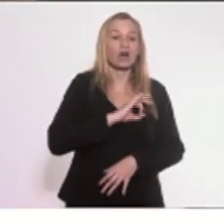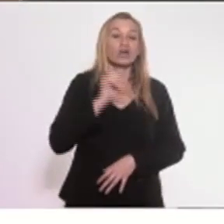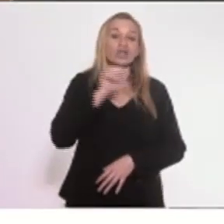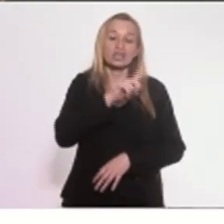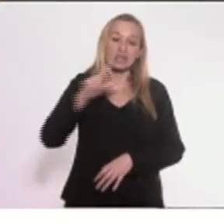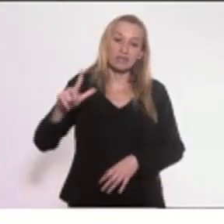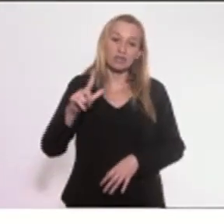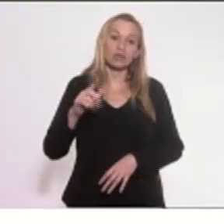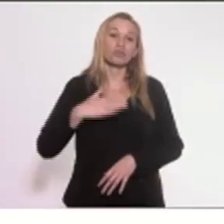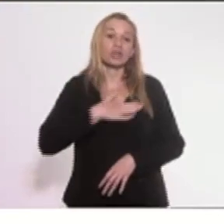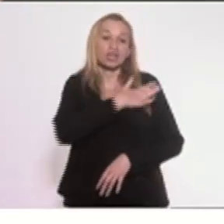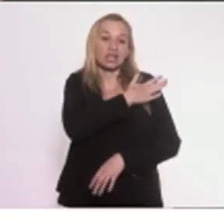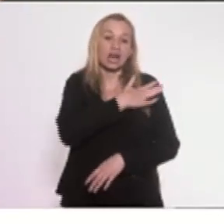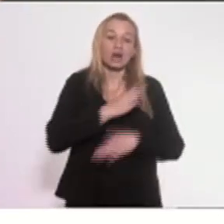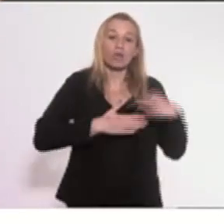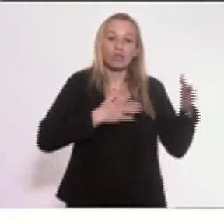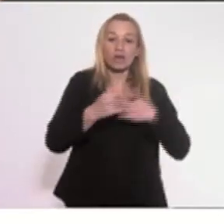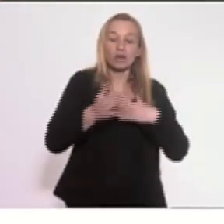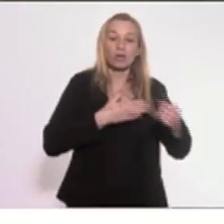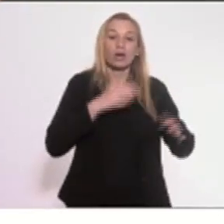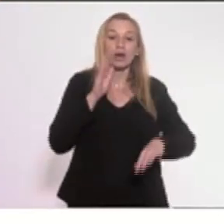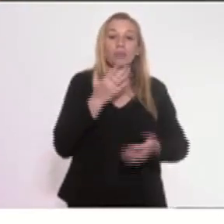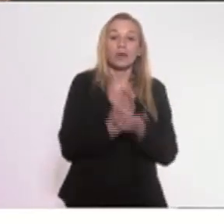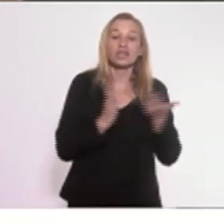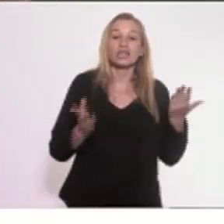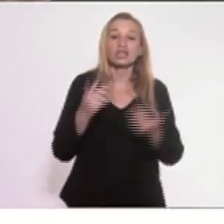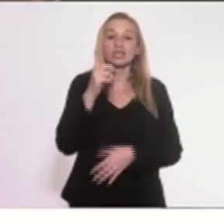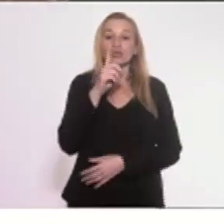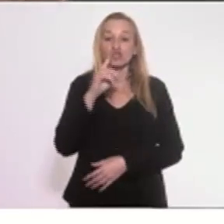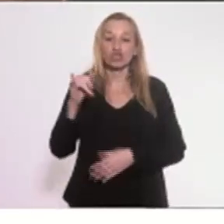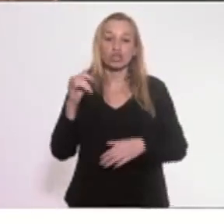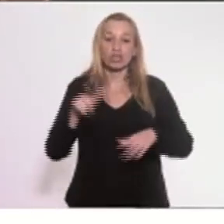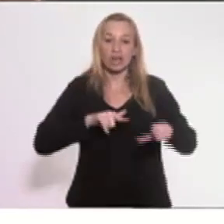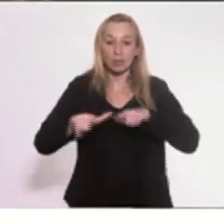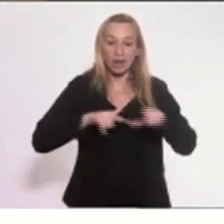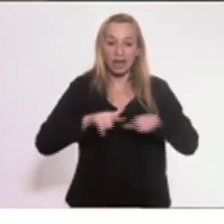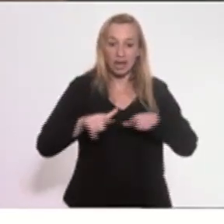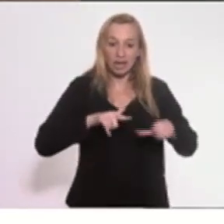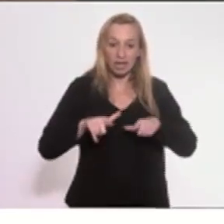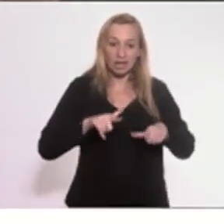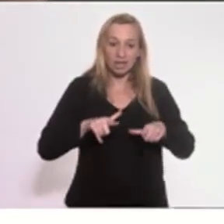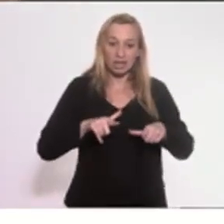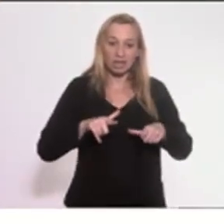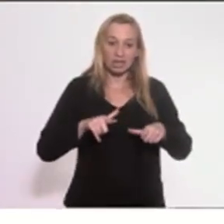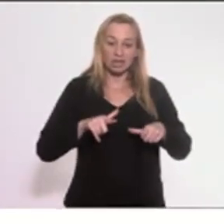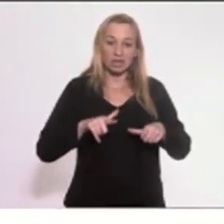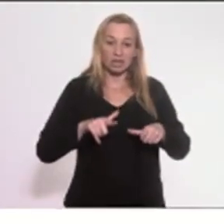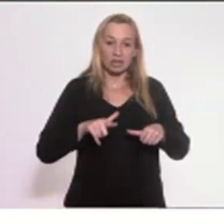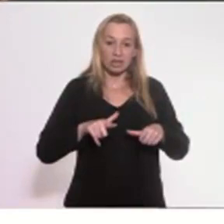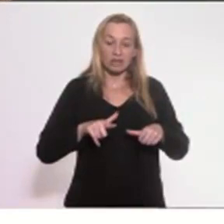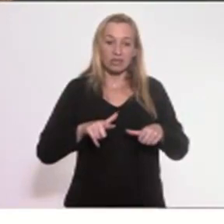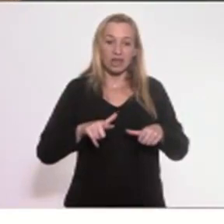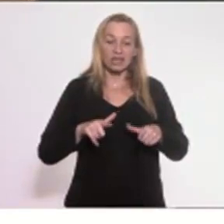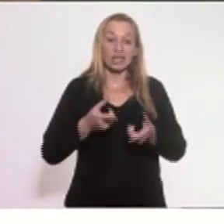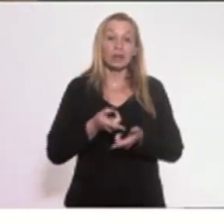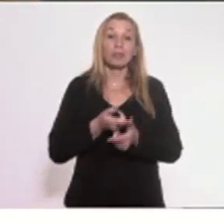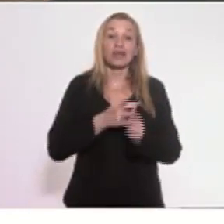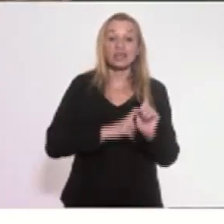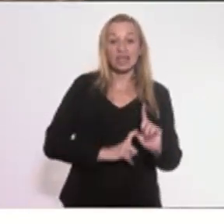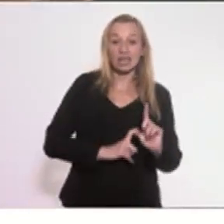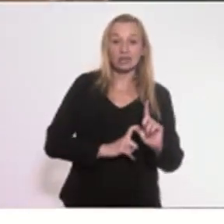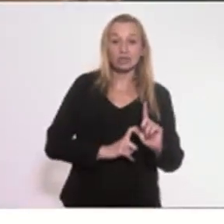qualquer um desses servidores, perder o seu dia de folga, ficar a serviço da sua instituição e